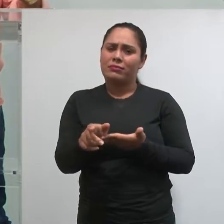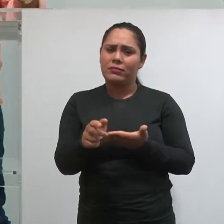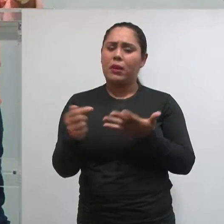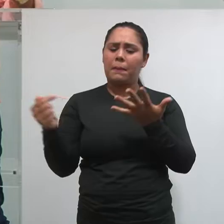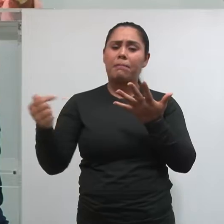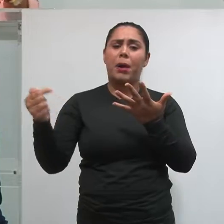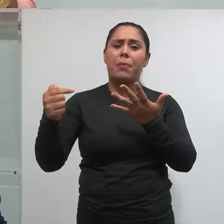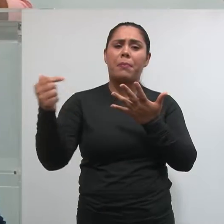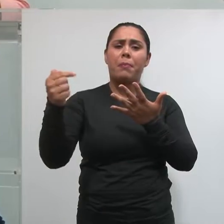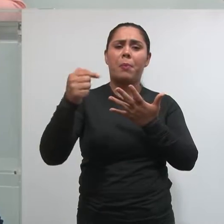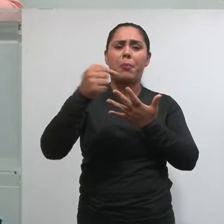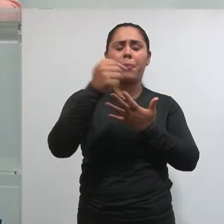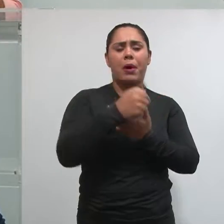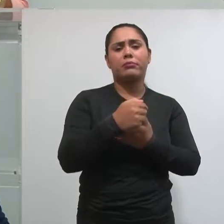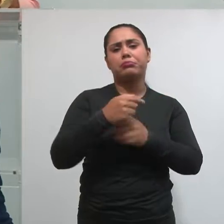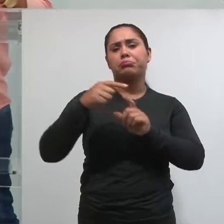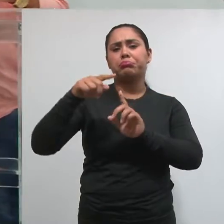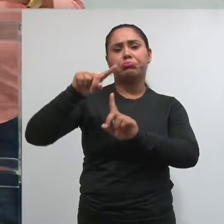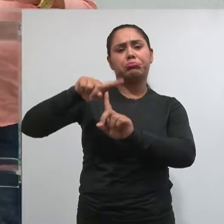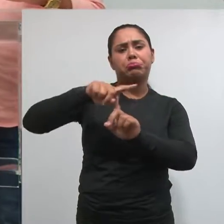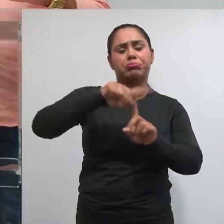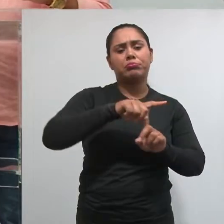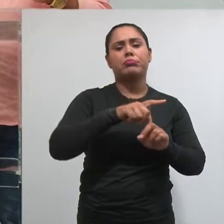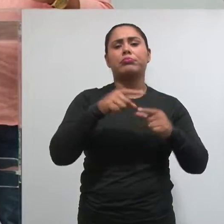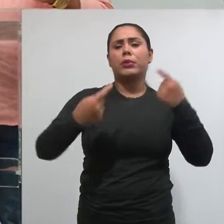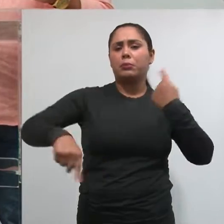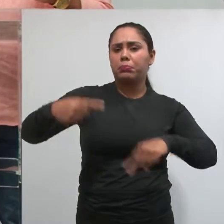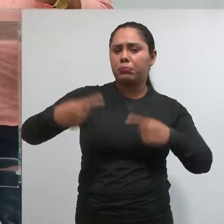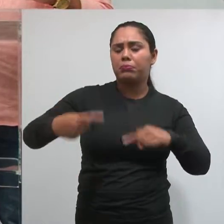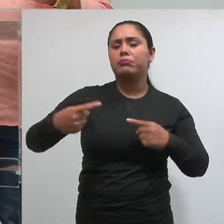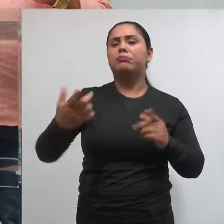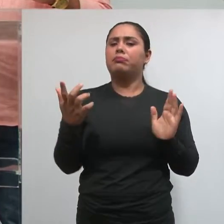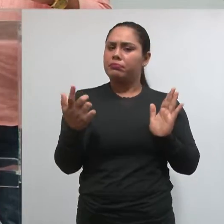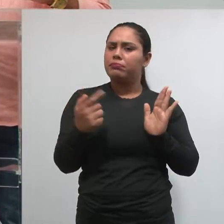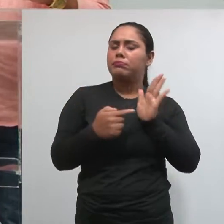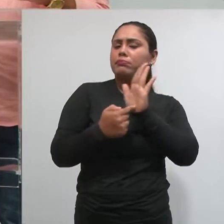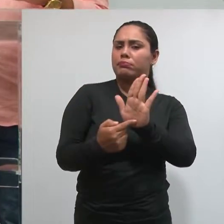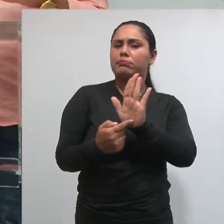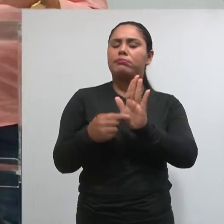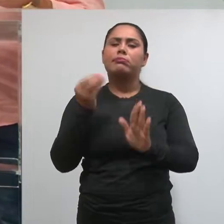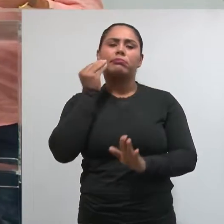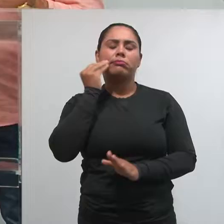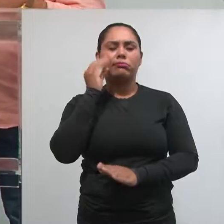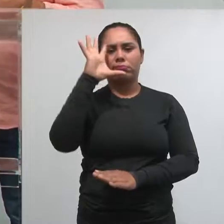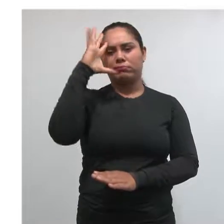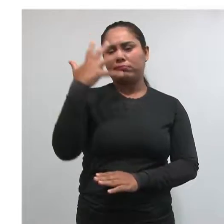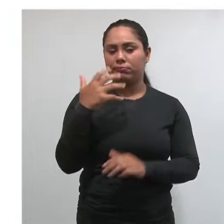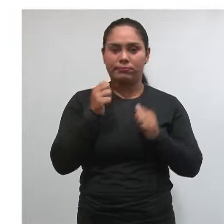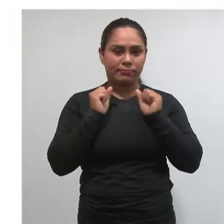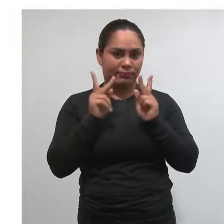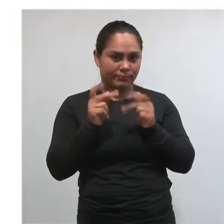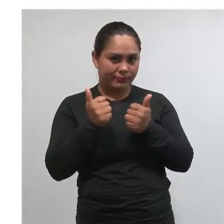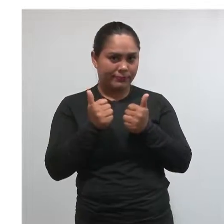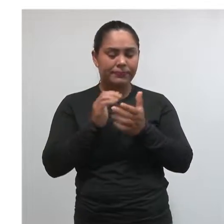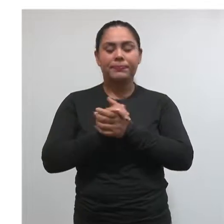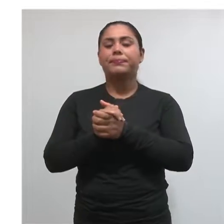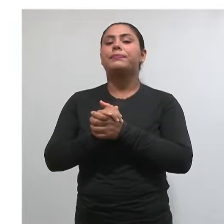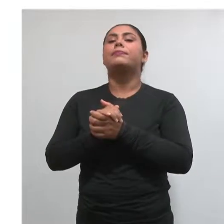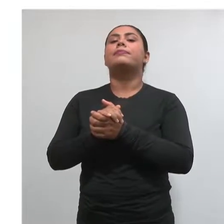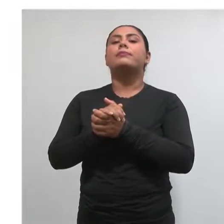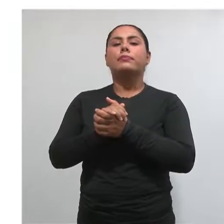classificação dos tipos de política de acordo com os problemas que elas visam solucionar, ok? Além